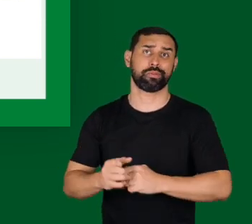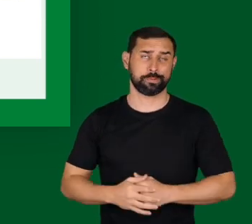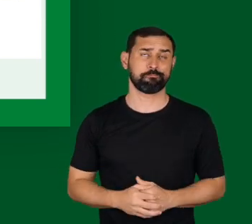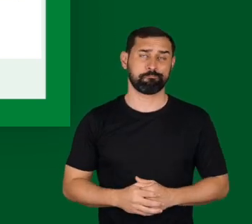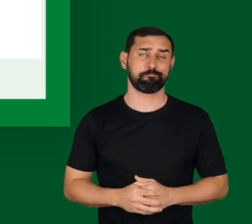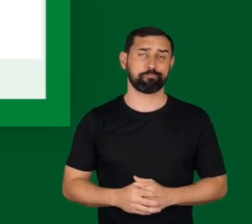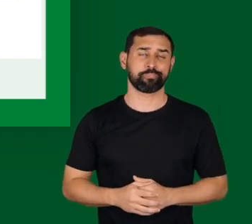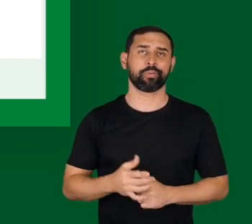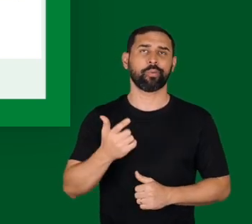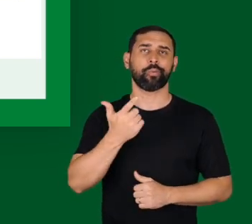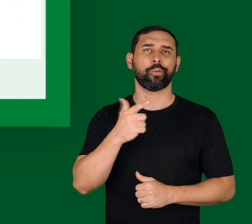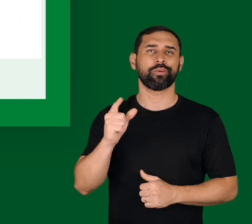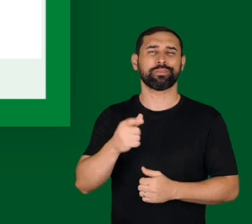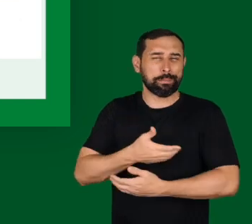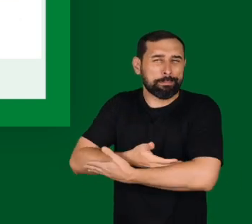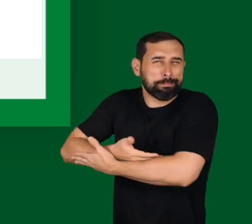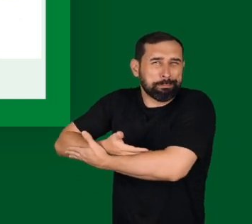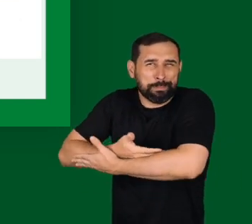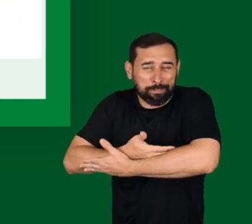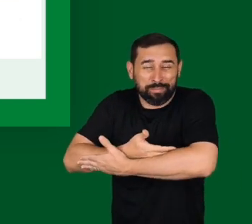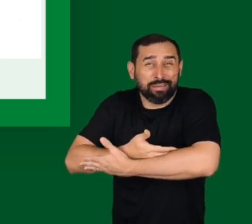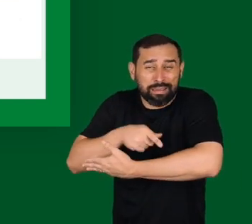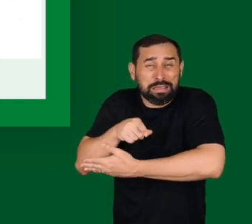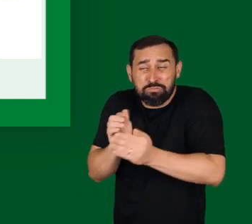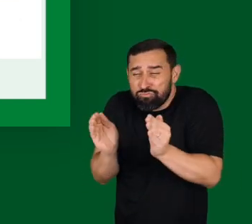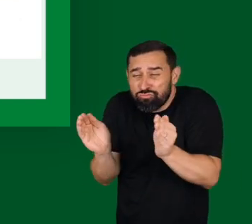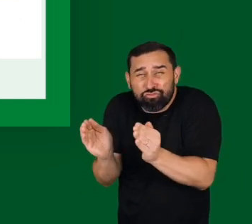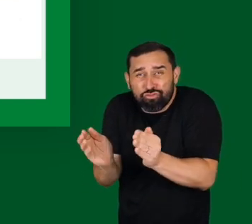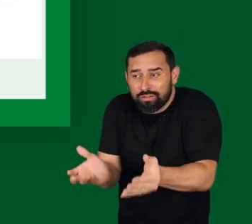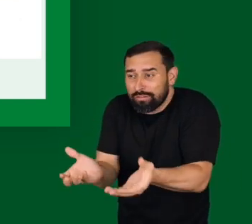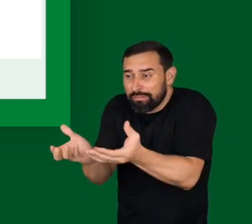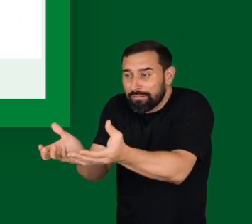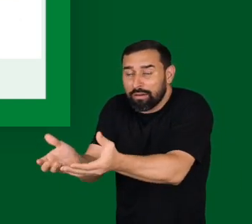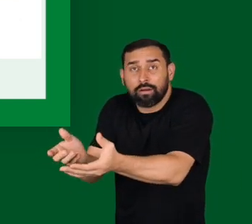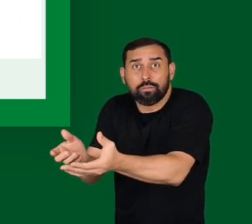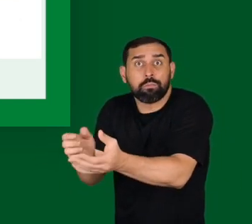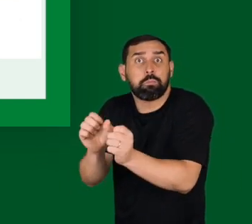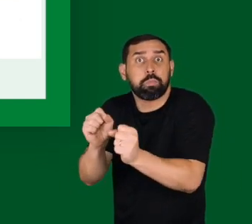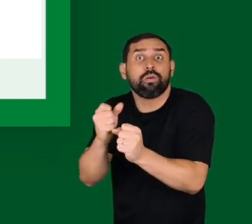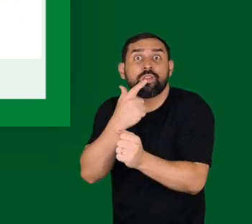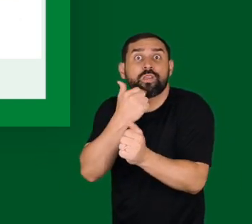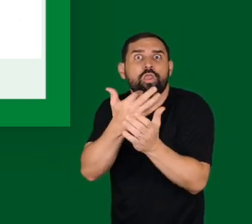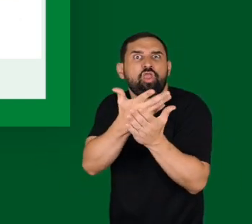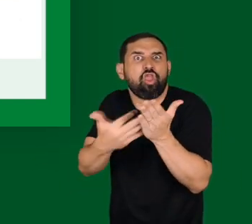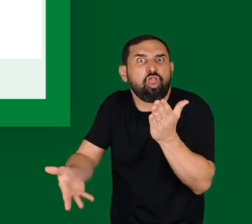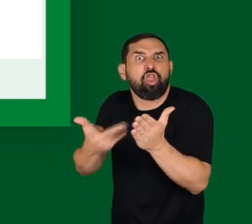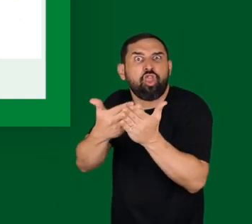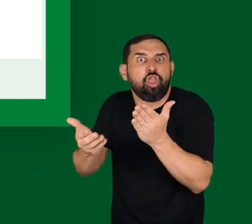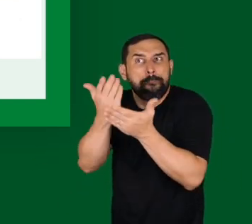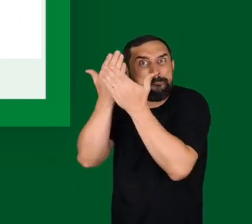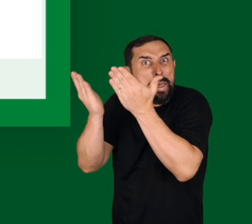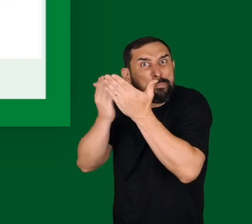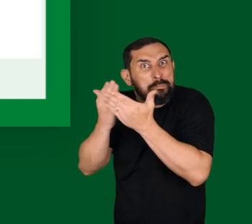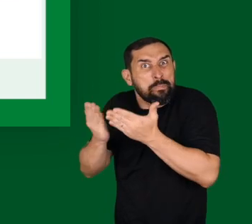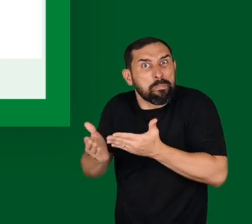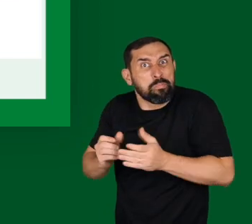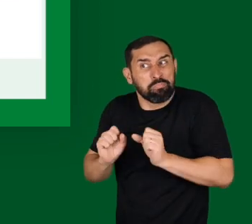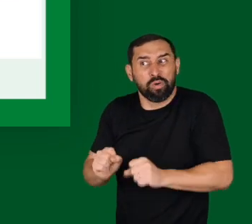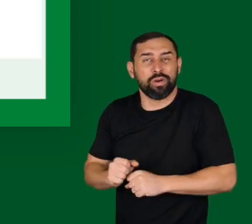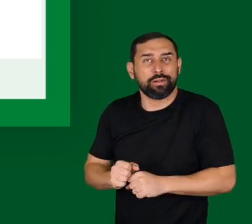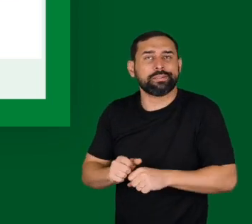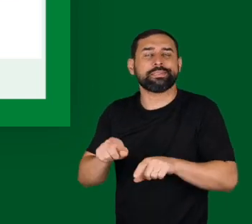crise convulsiva por abstinência. Aqueles bebês, em especial os prematuros, a hemorragia ainda pode aparecer como